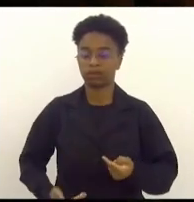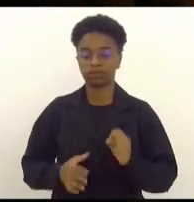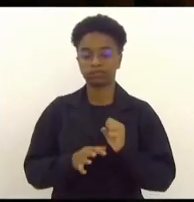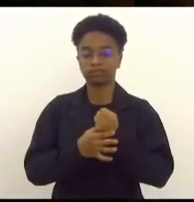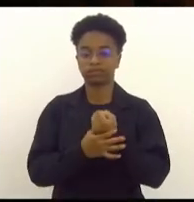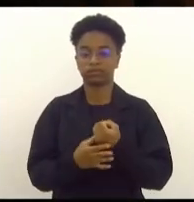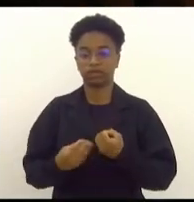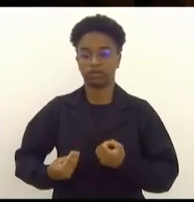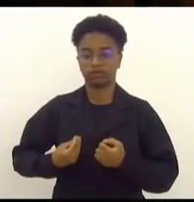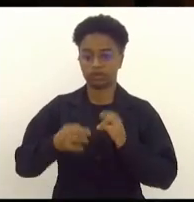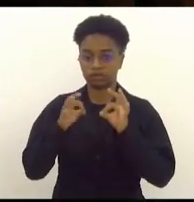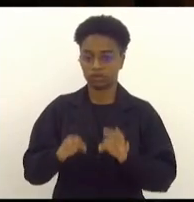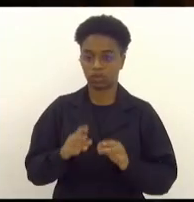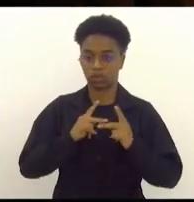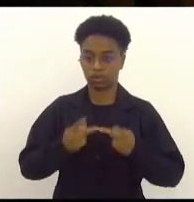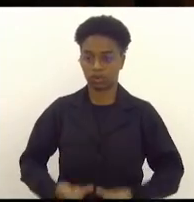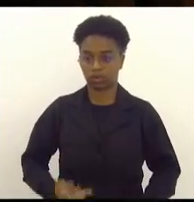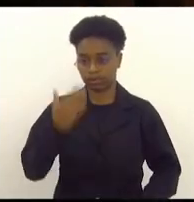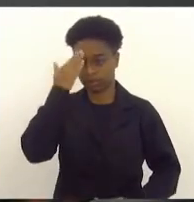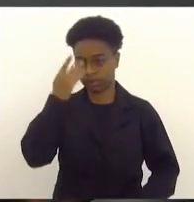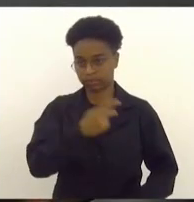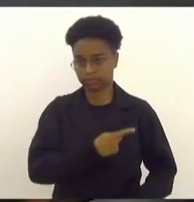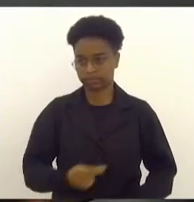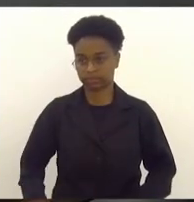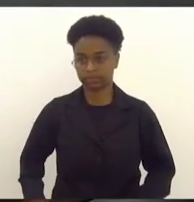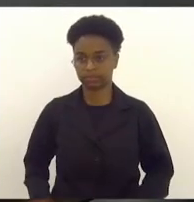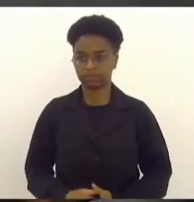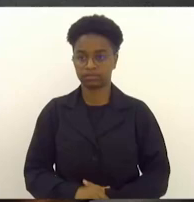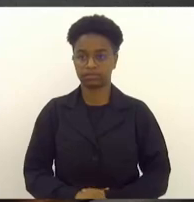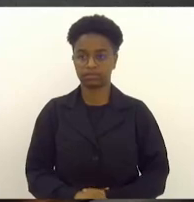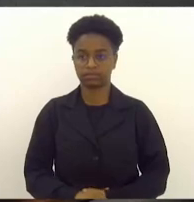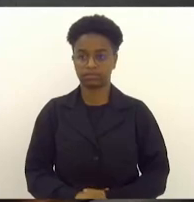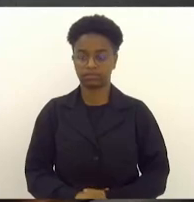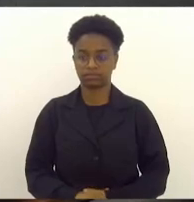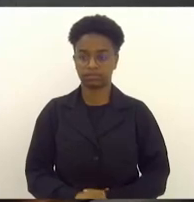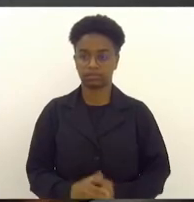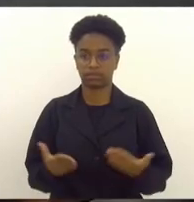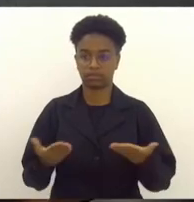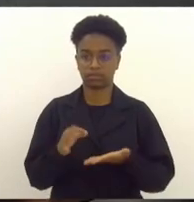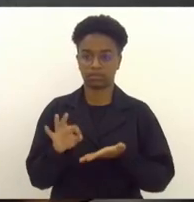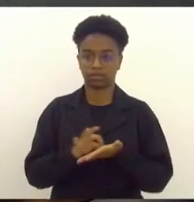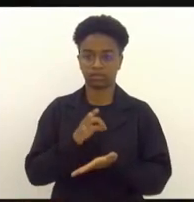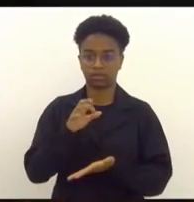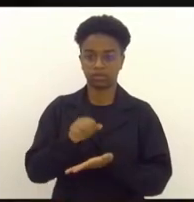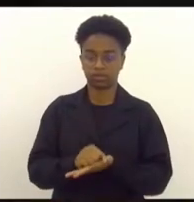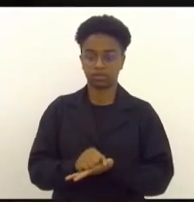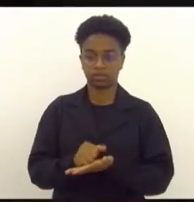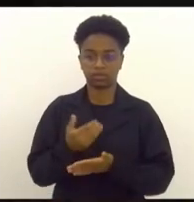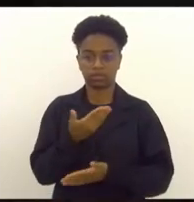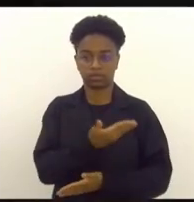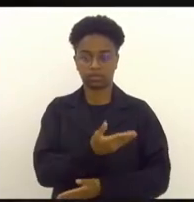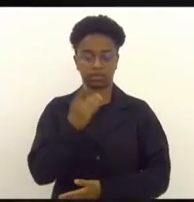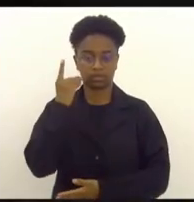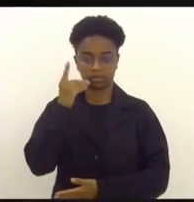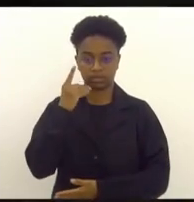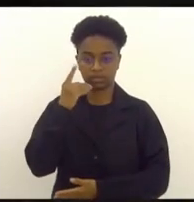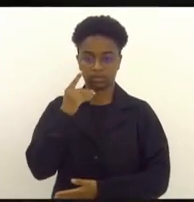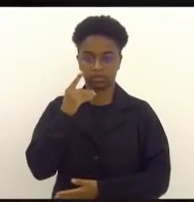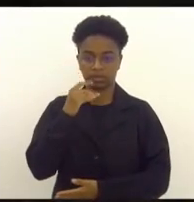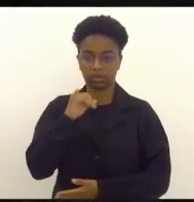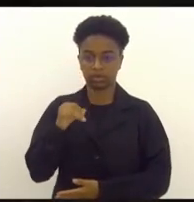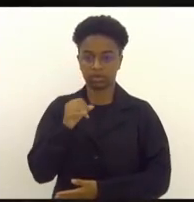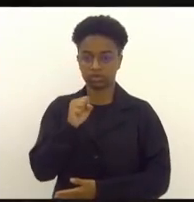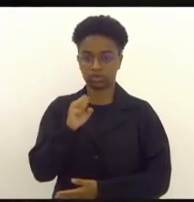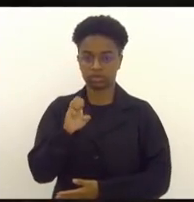humana muito obrigada senhor presidente próxima hora do inscrito é o nome Deputado Professor